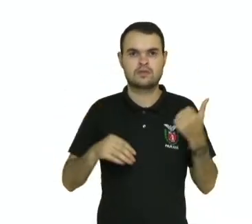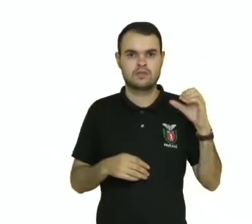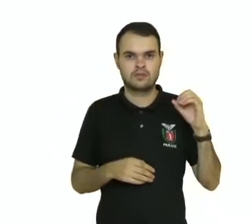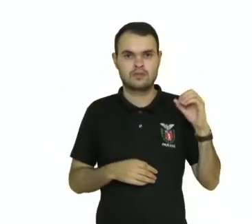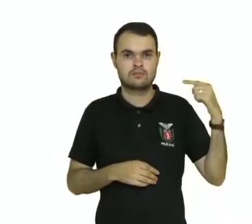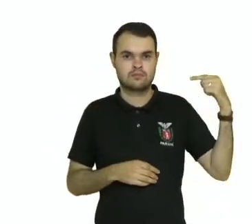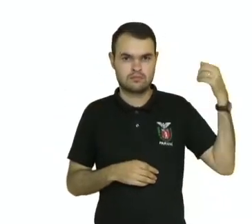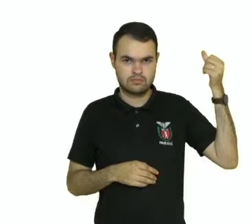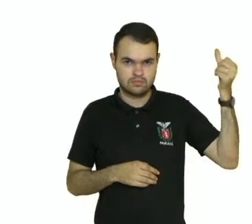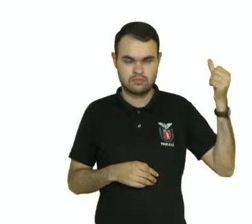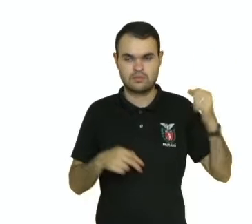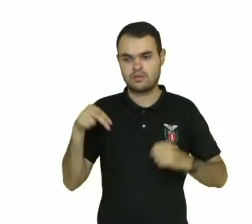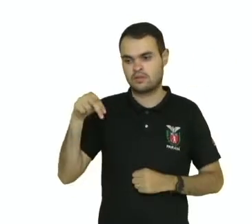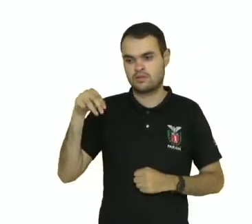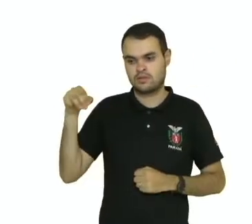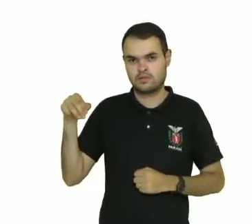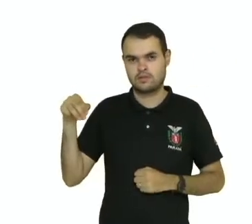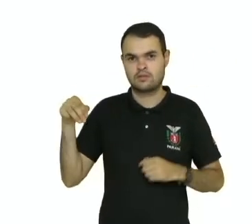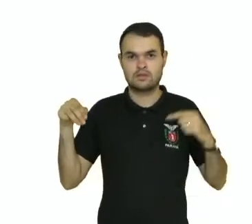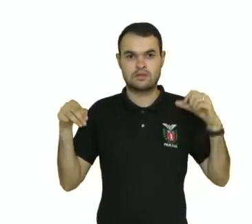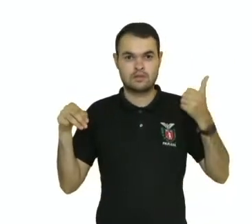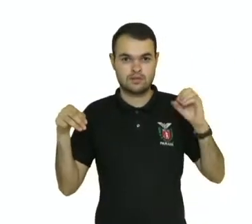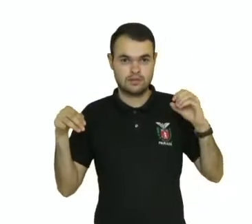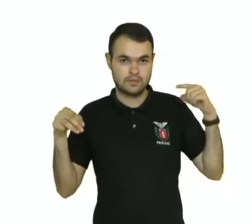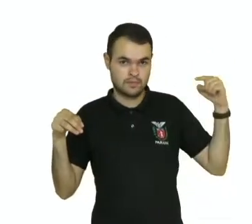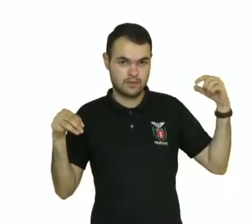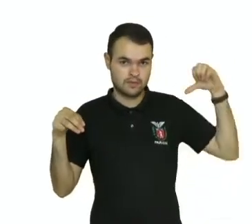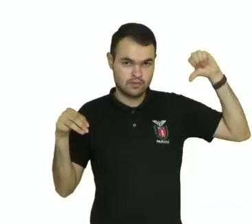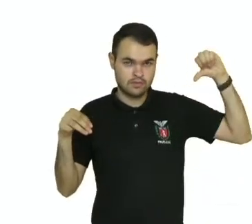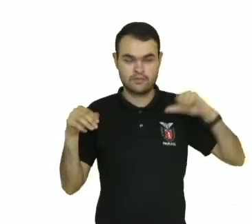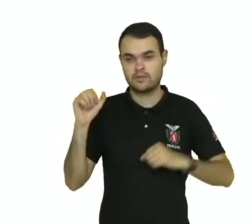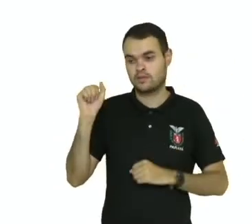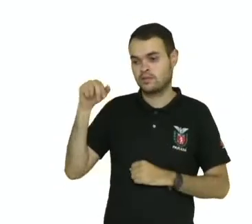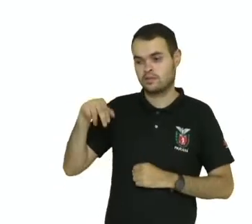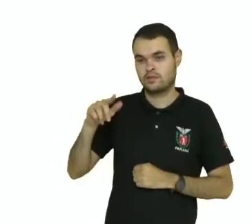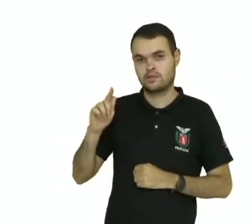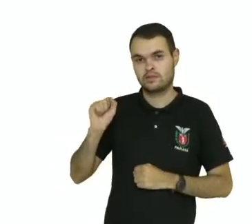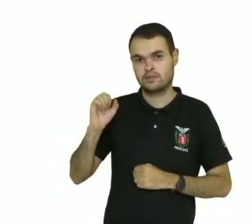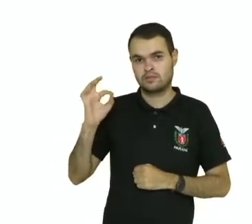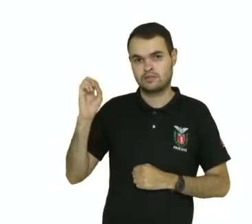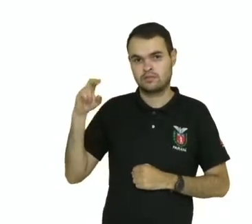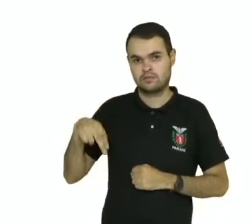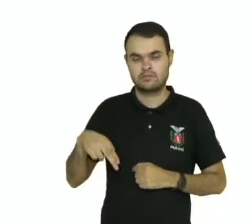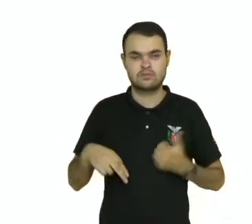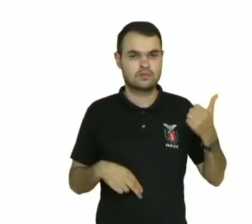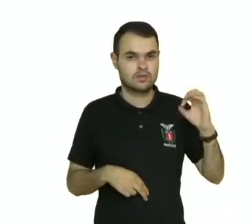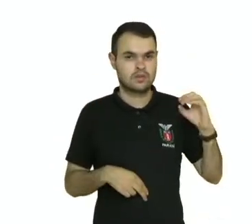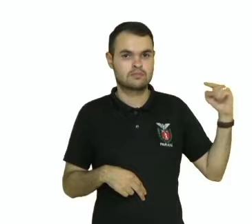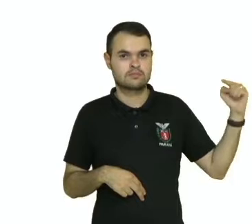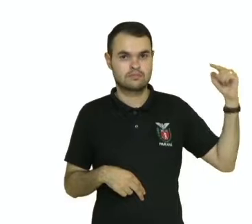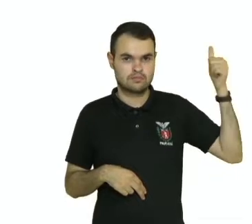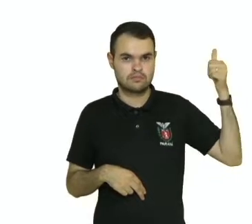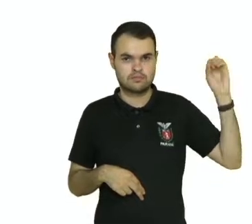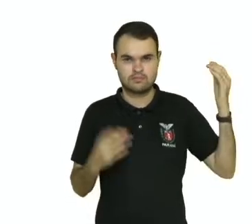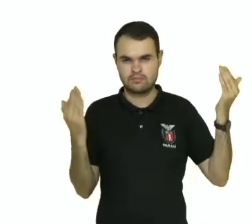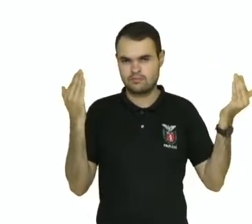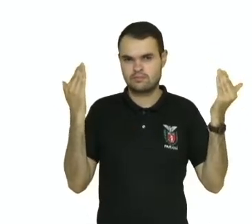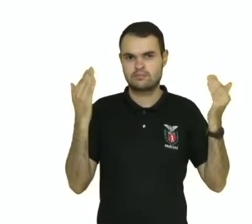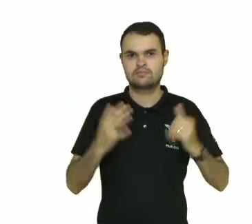o nanômetro, que é 10 na menos 9, e o angstrom, que é 10 na menos 10.